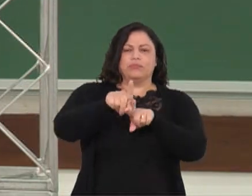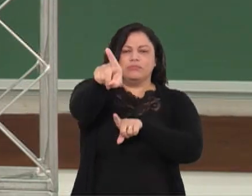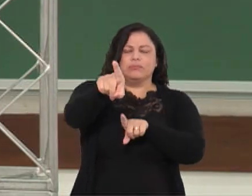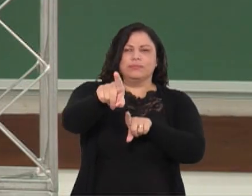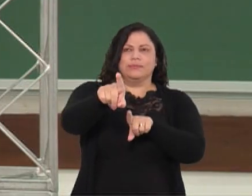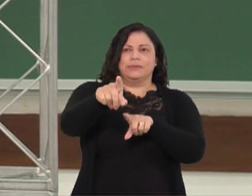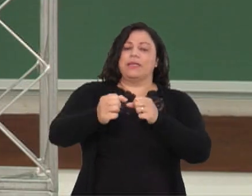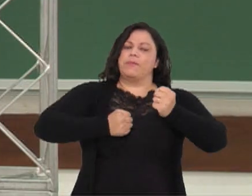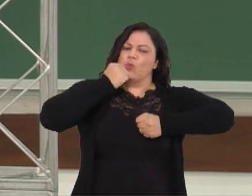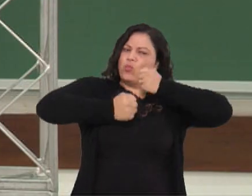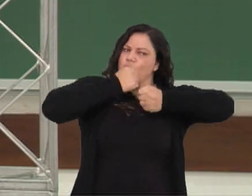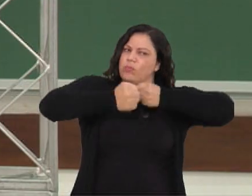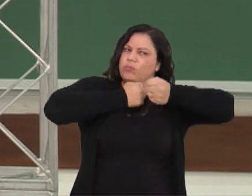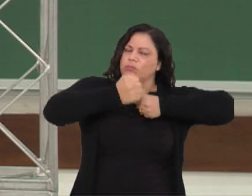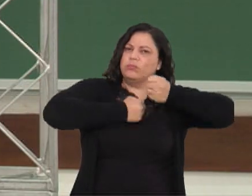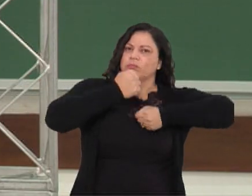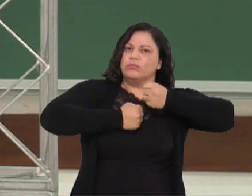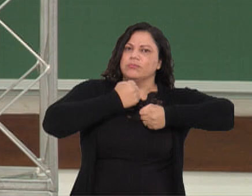de largada